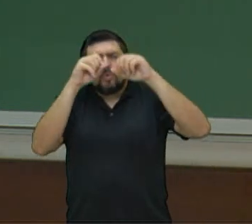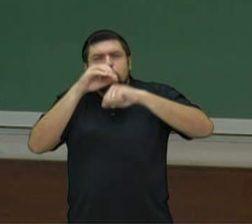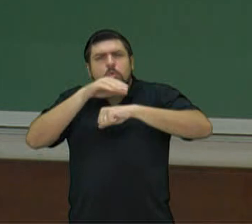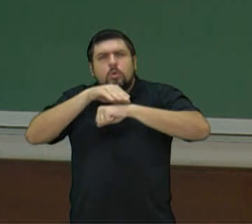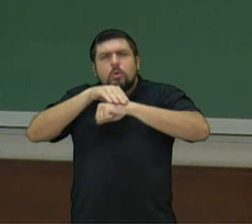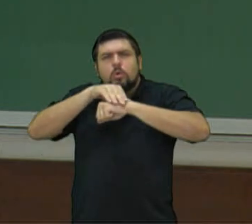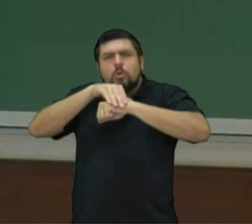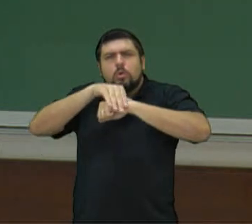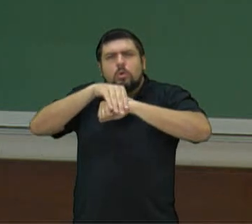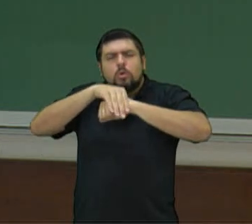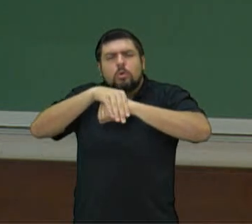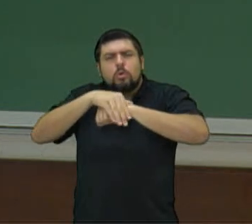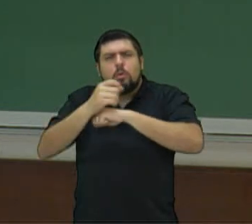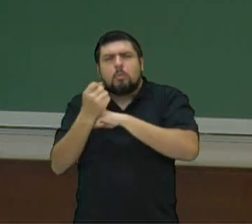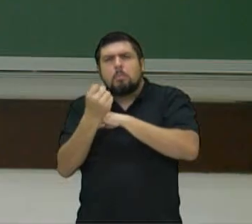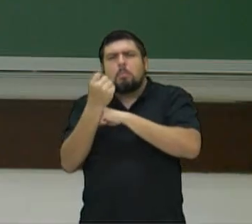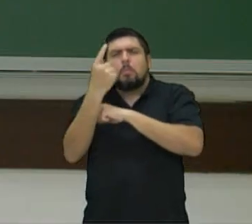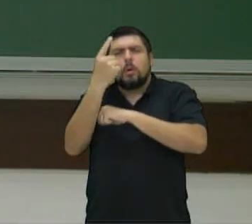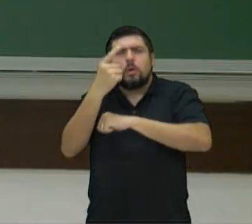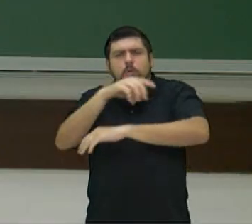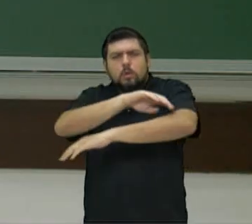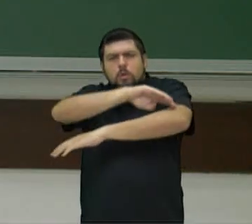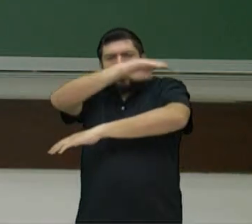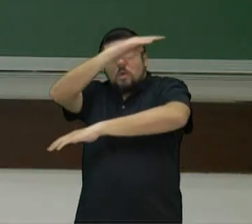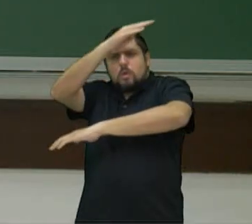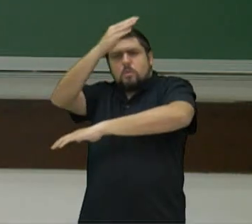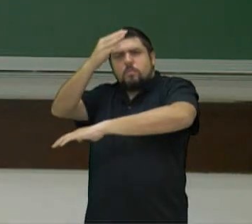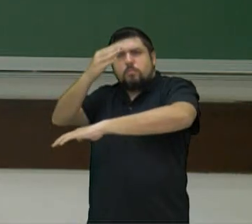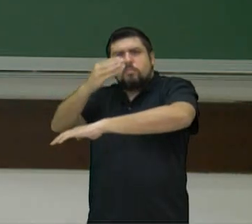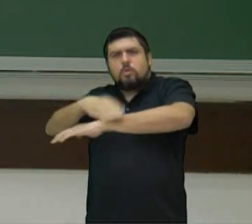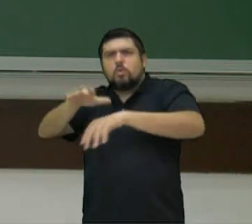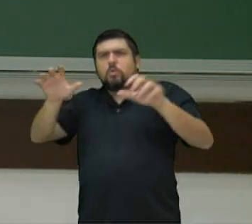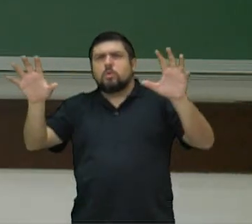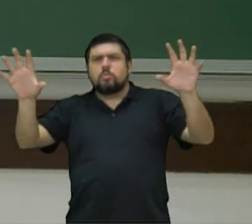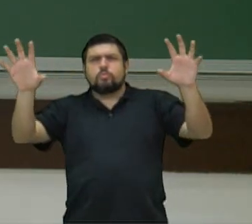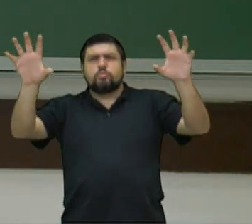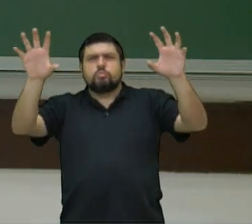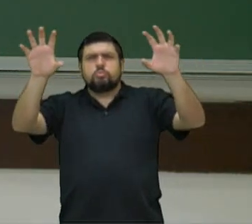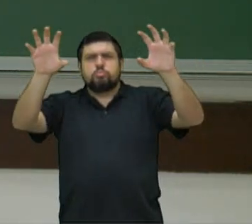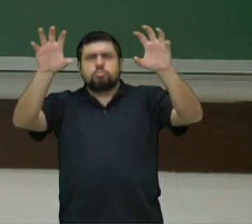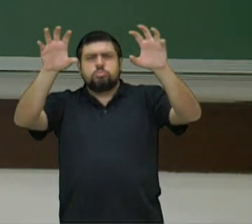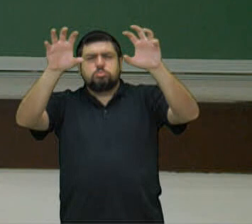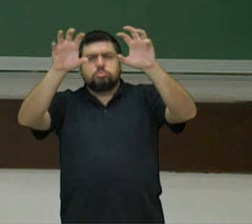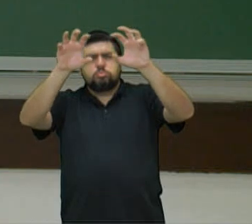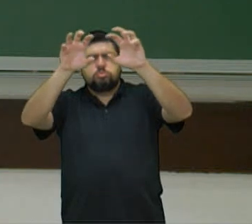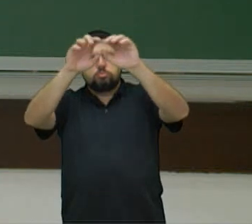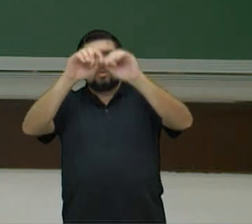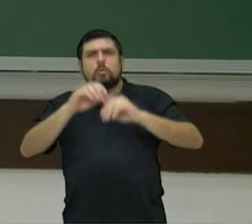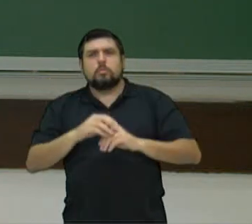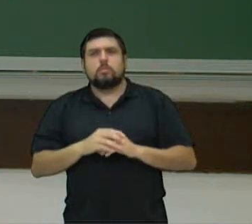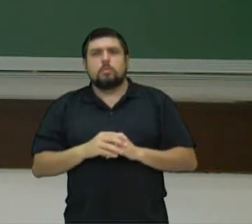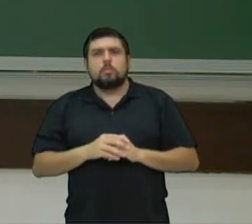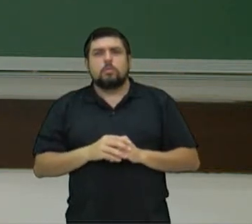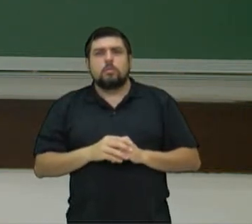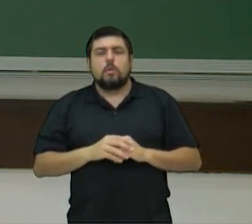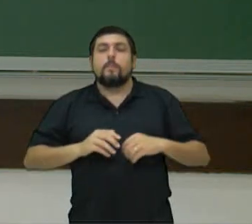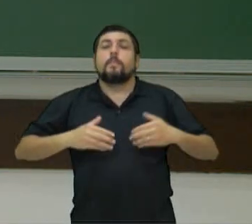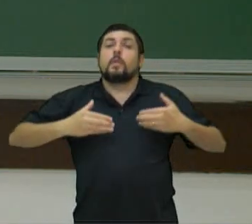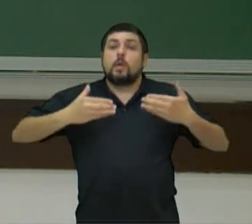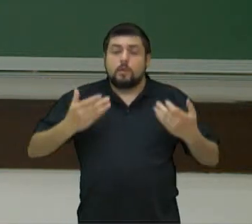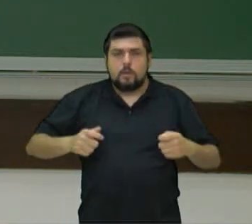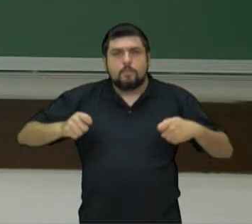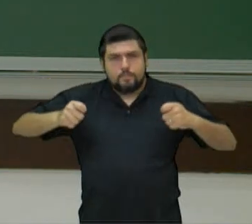as montanhas, cobrindo-a com uma névoa. Então, a gente consegue imaginar, na nossa